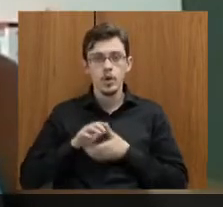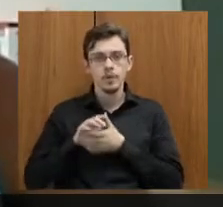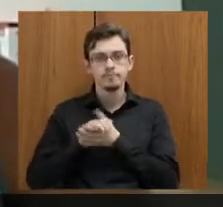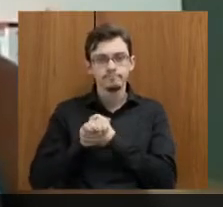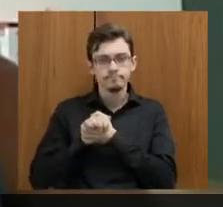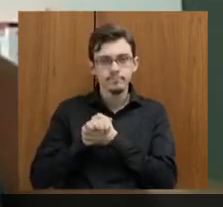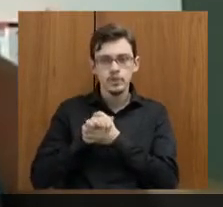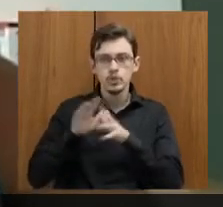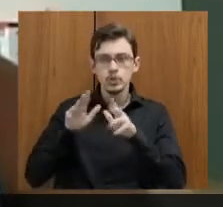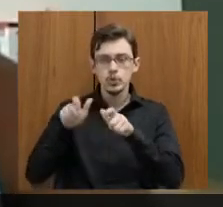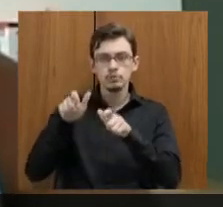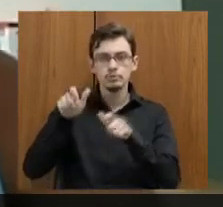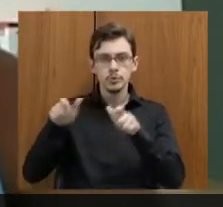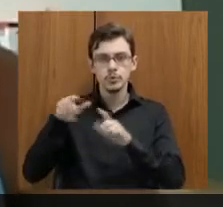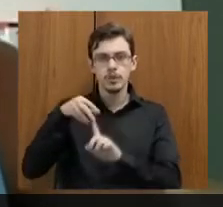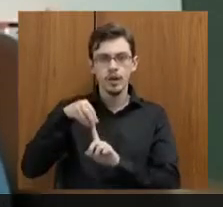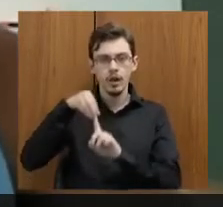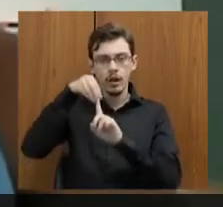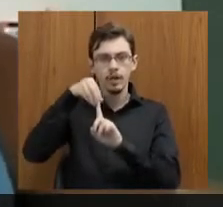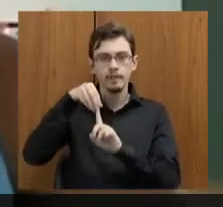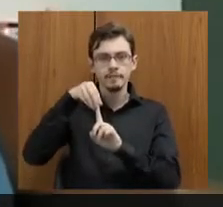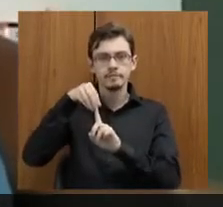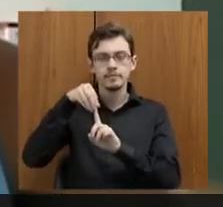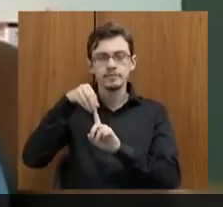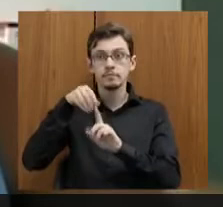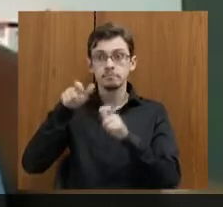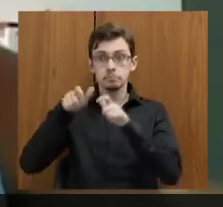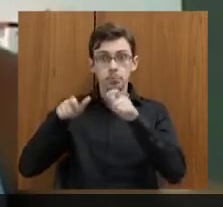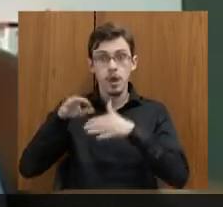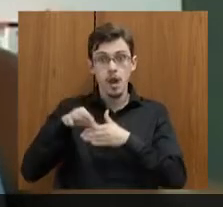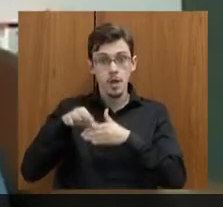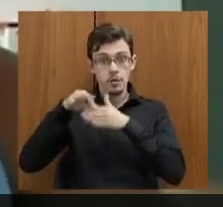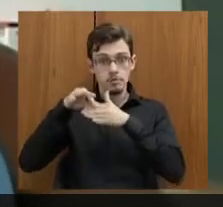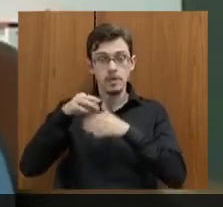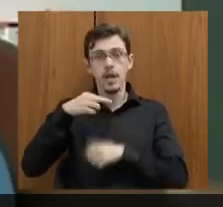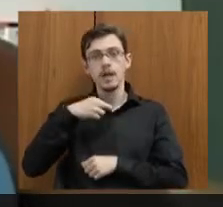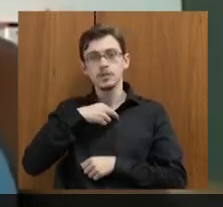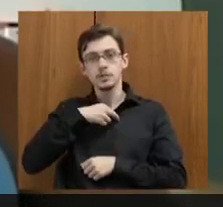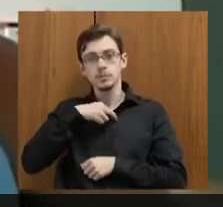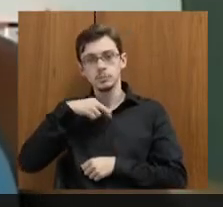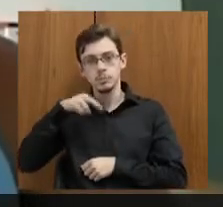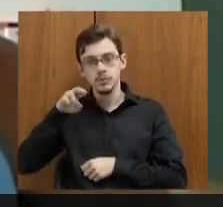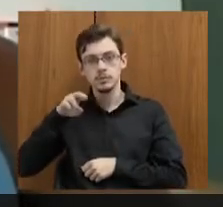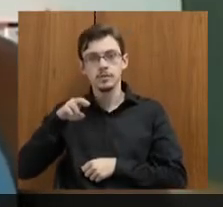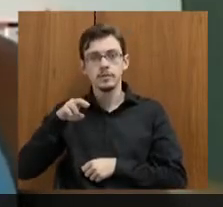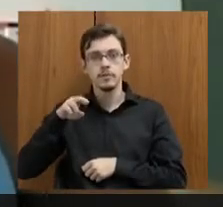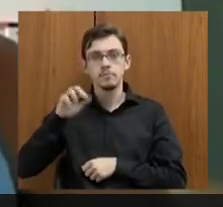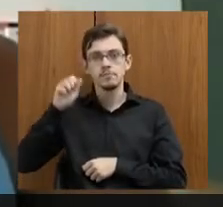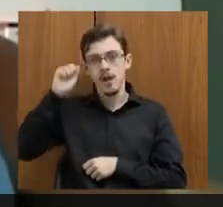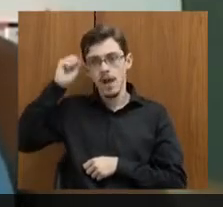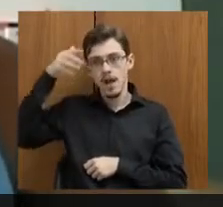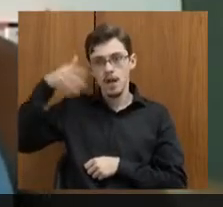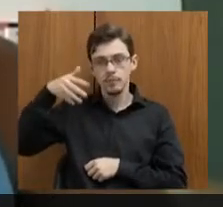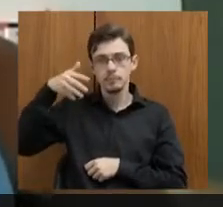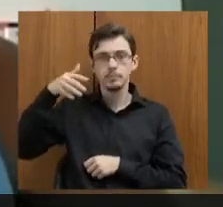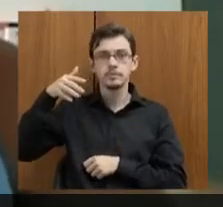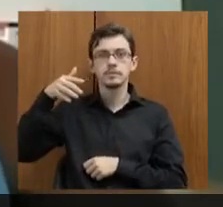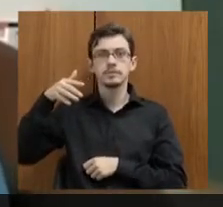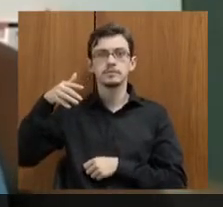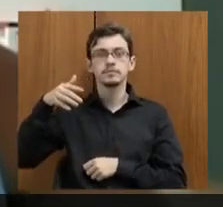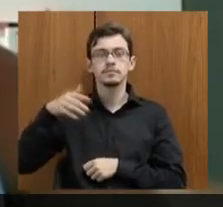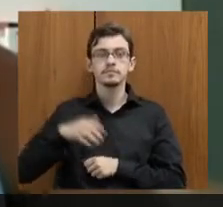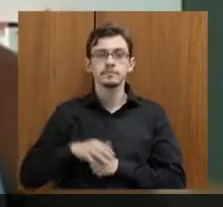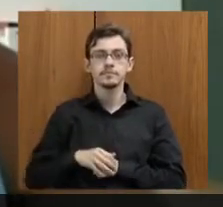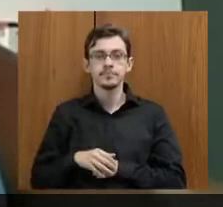de sacerdote caifás antigas lideranças religiosas de religiões afro-brasileiras massa